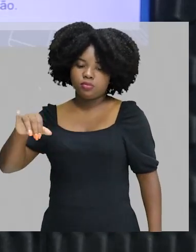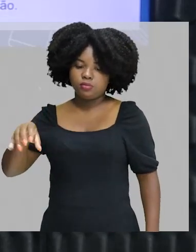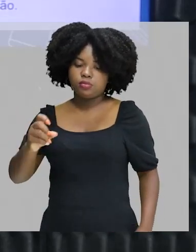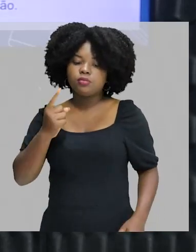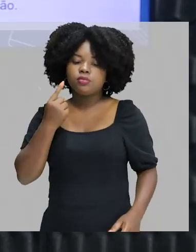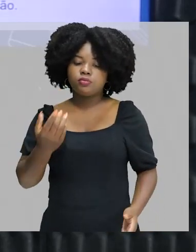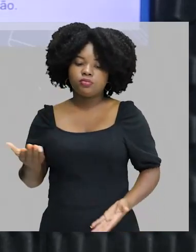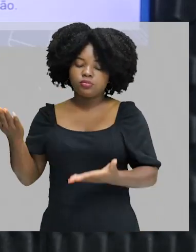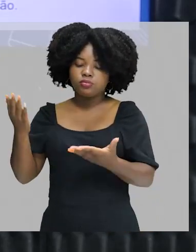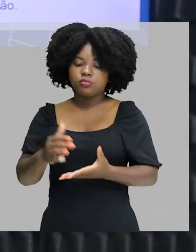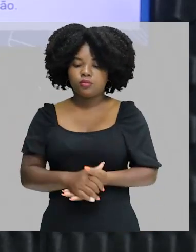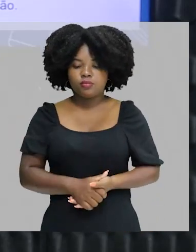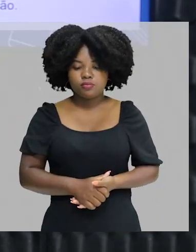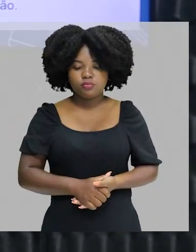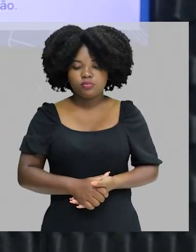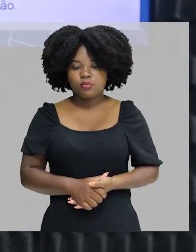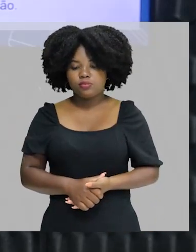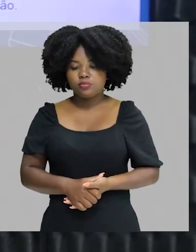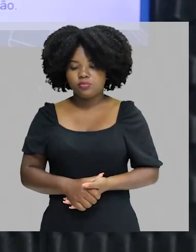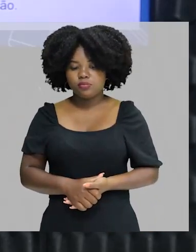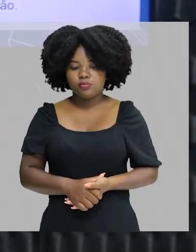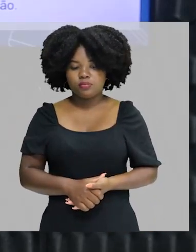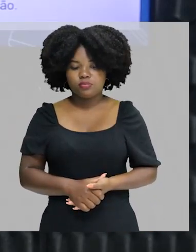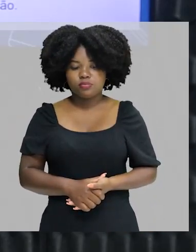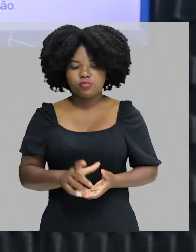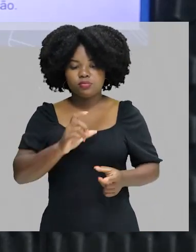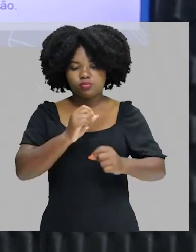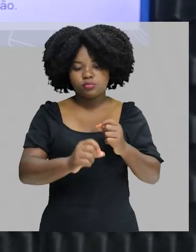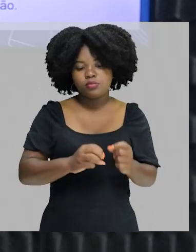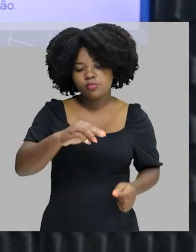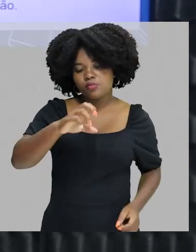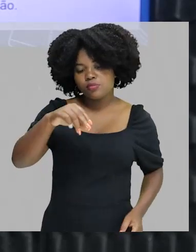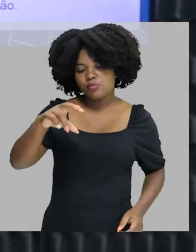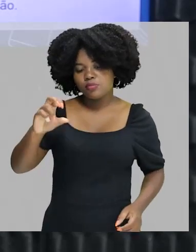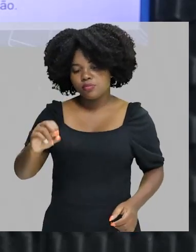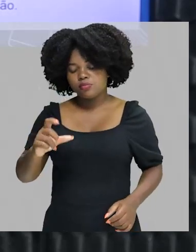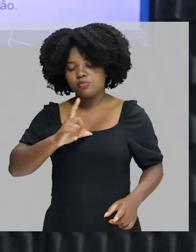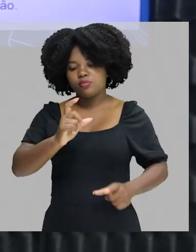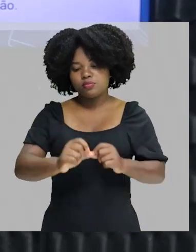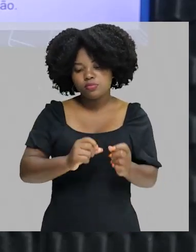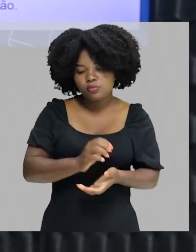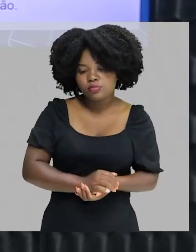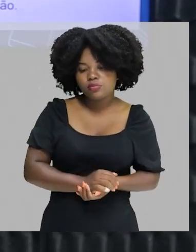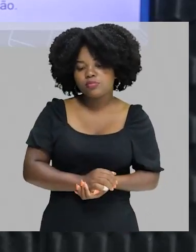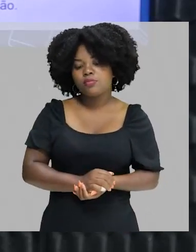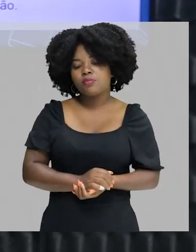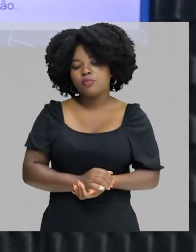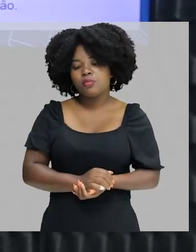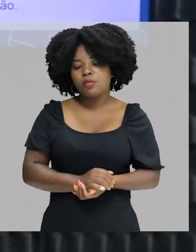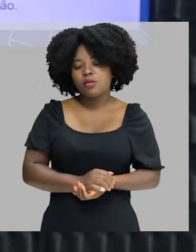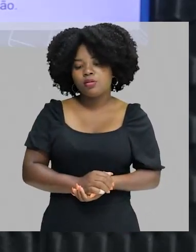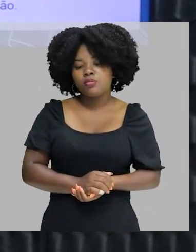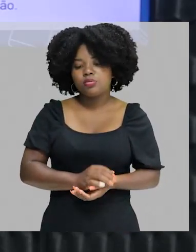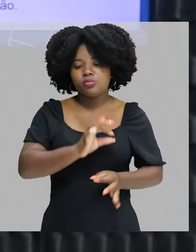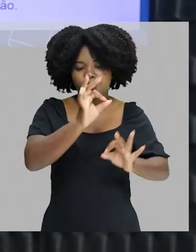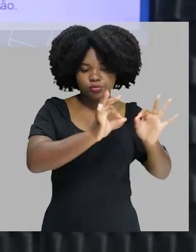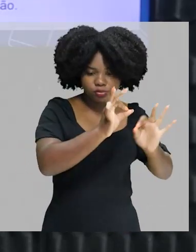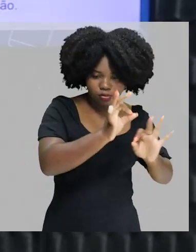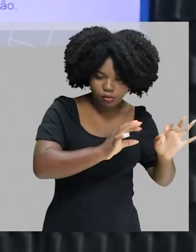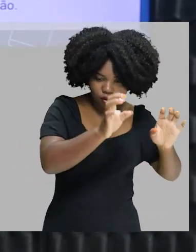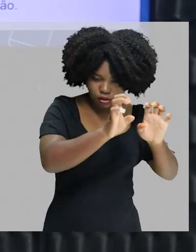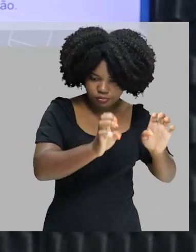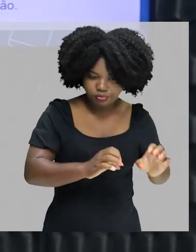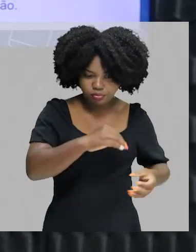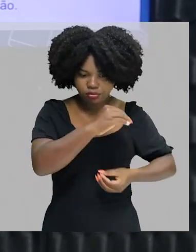são os polímeros resultantes da reação entre monômeros que sofrem um rearranjo nas suas